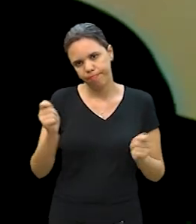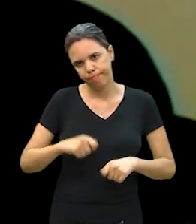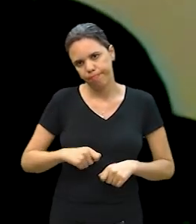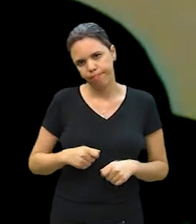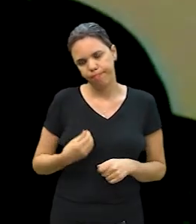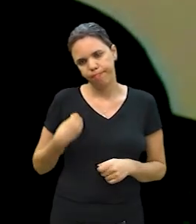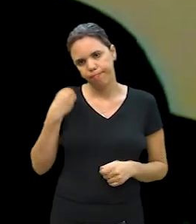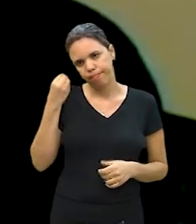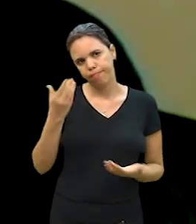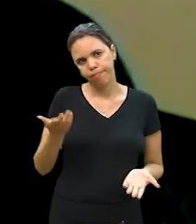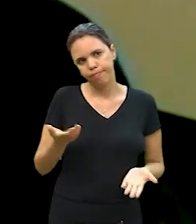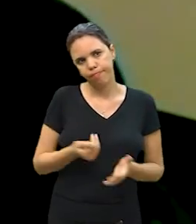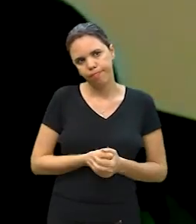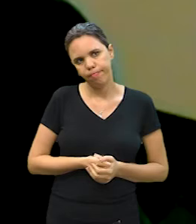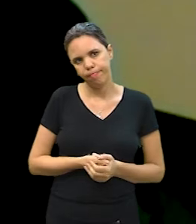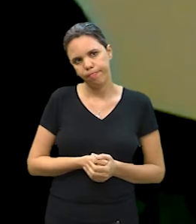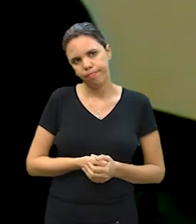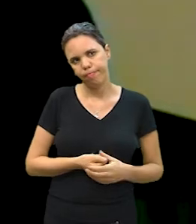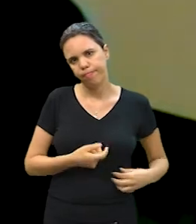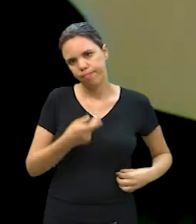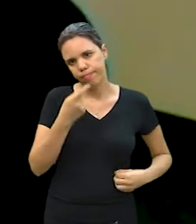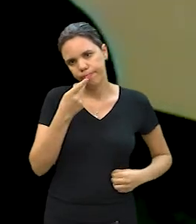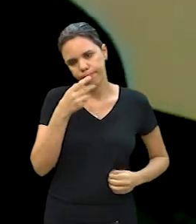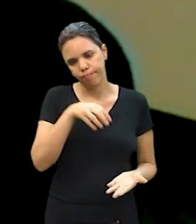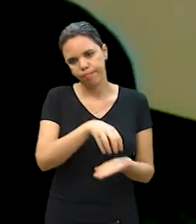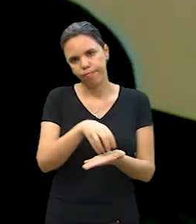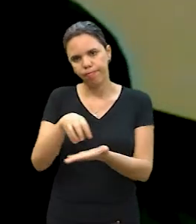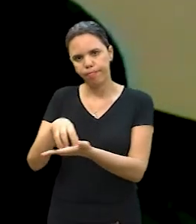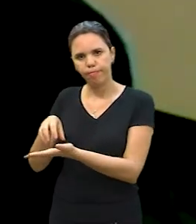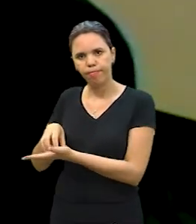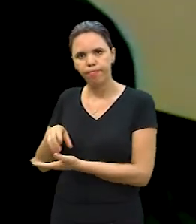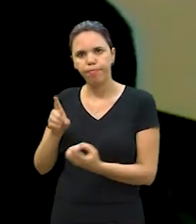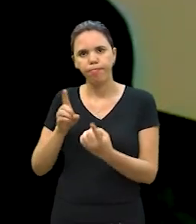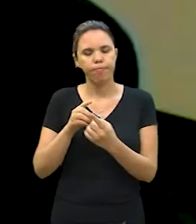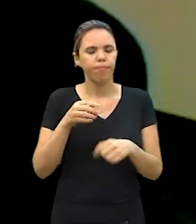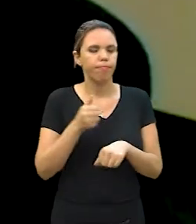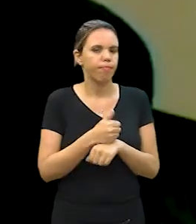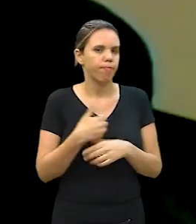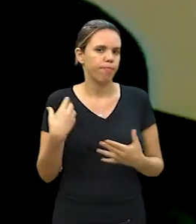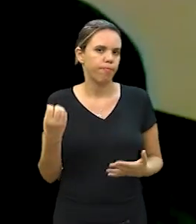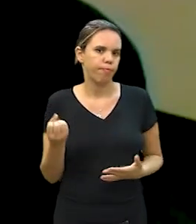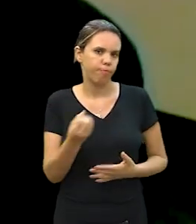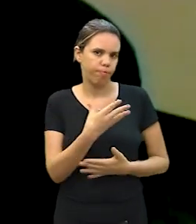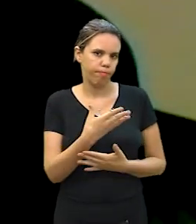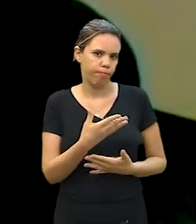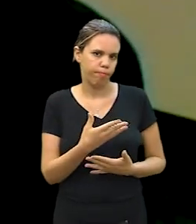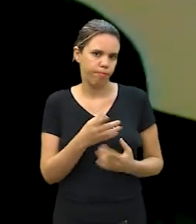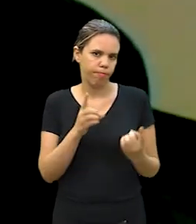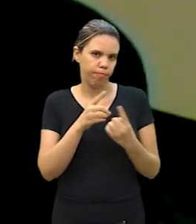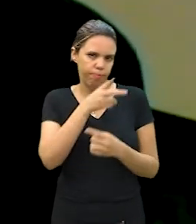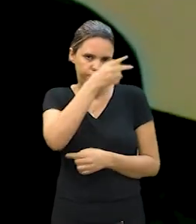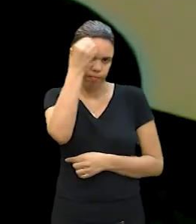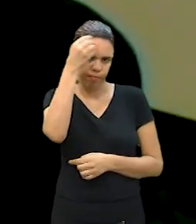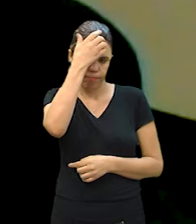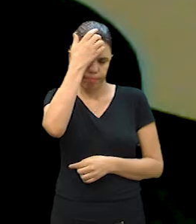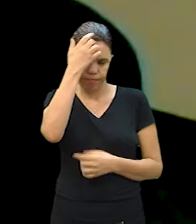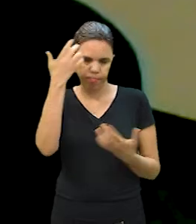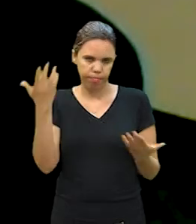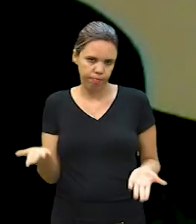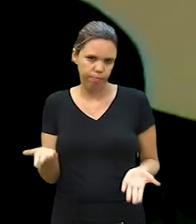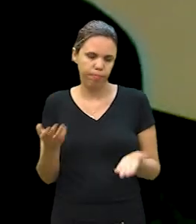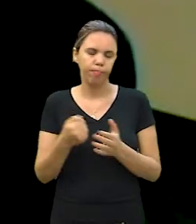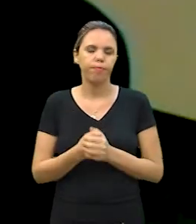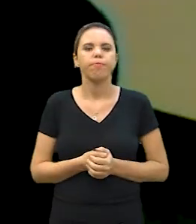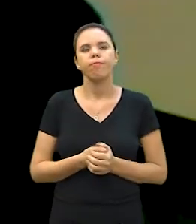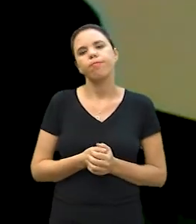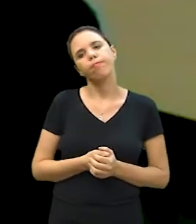ela possa estar vivendo, né? E a gente está falando em intersetorialidade e é uma coisa nova no serviço público, né,